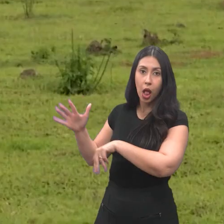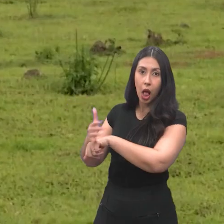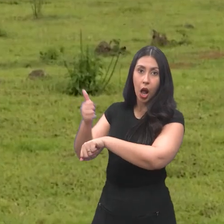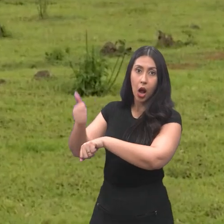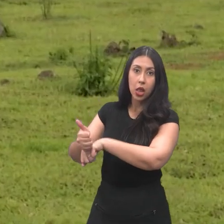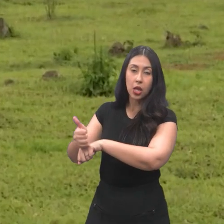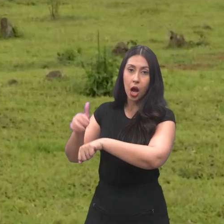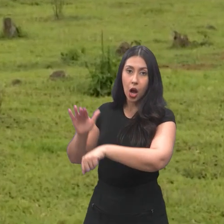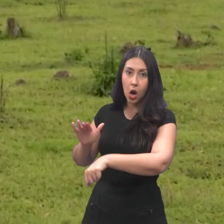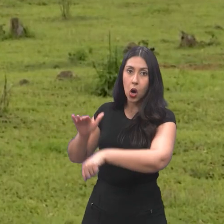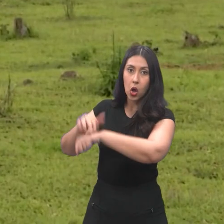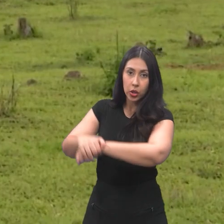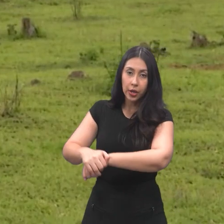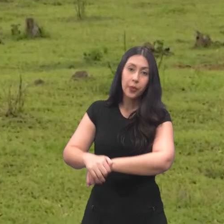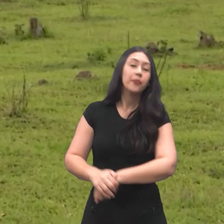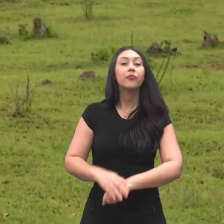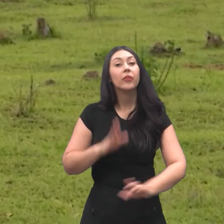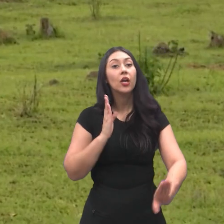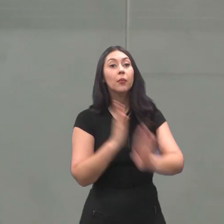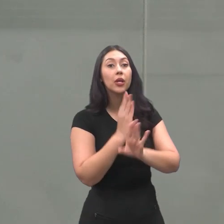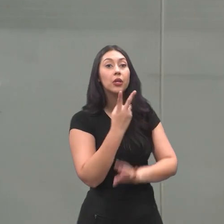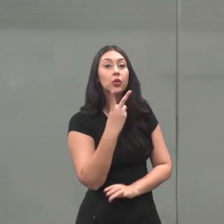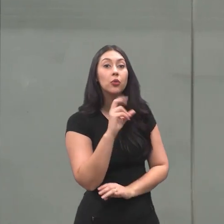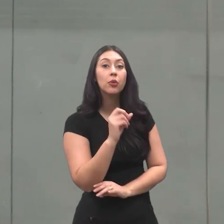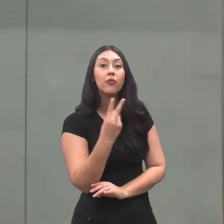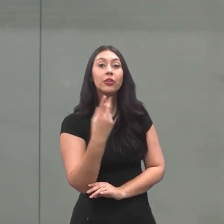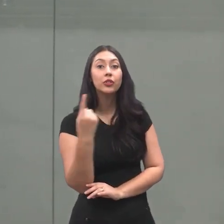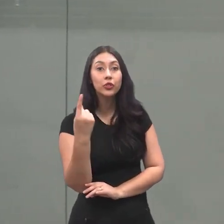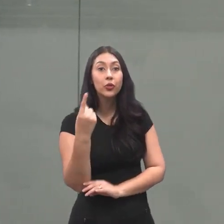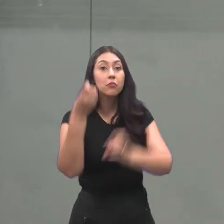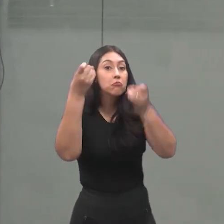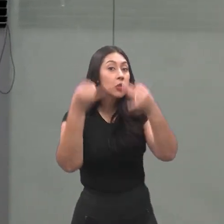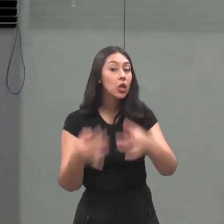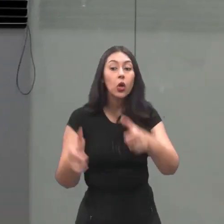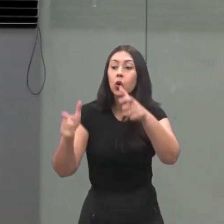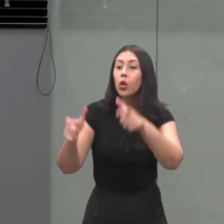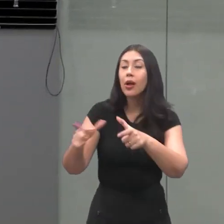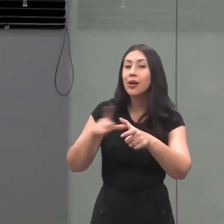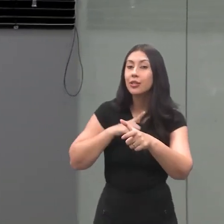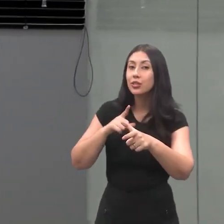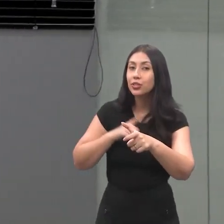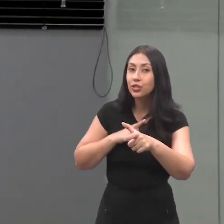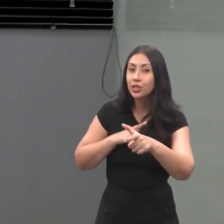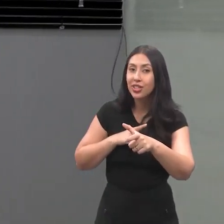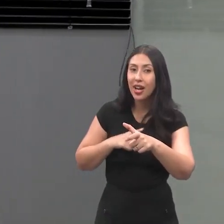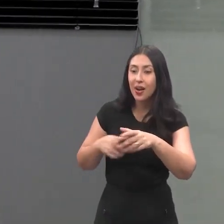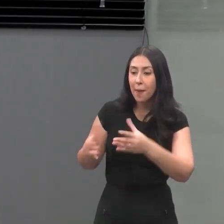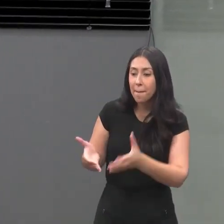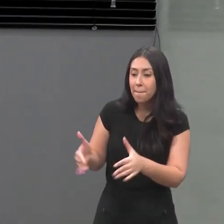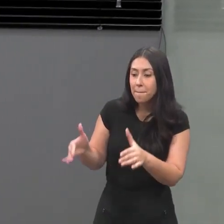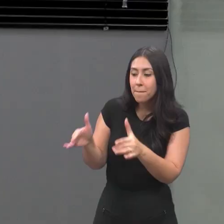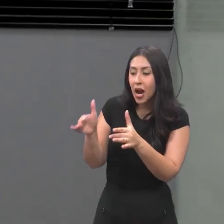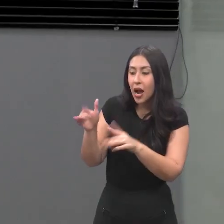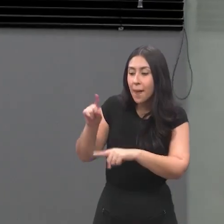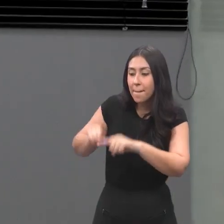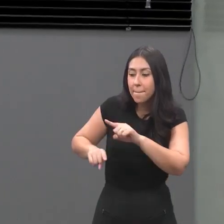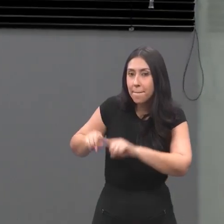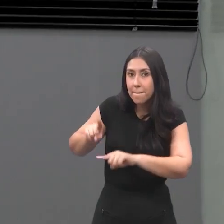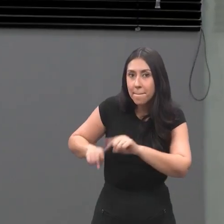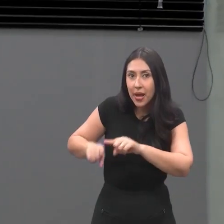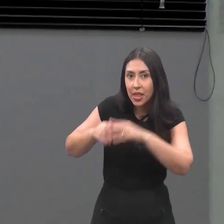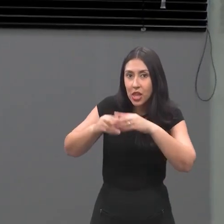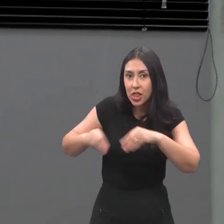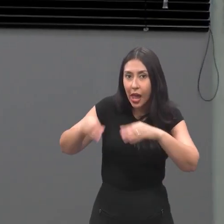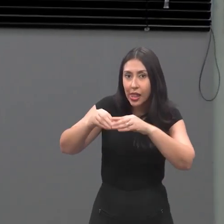aqui. Descoberto em 2021, esse arqueólogo explica que o local guardava fragmentos cerâmicos de objetos